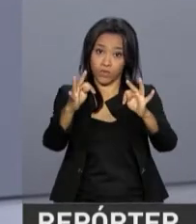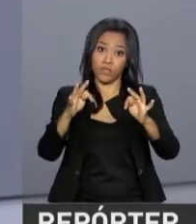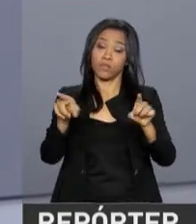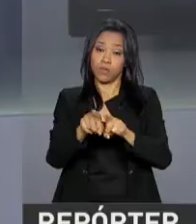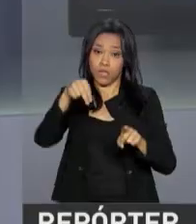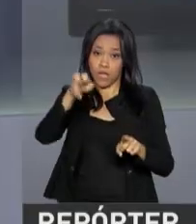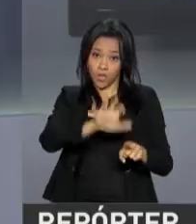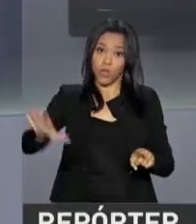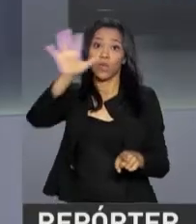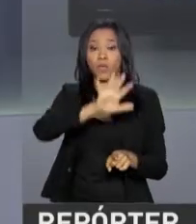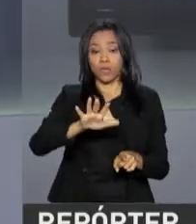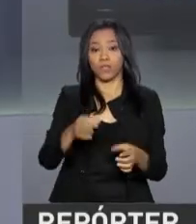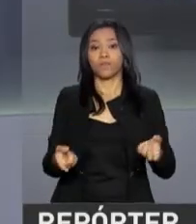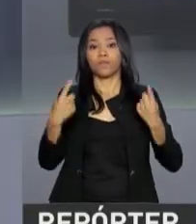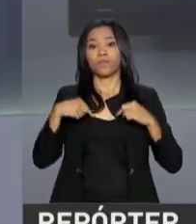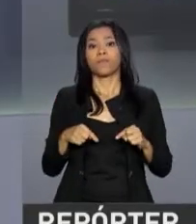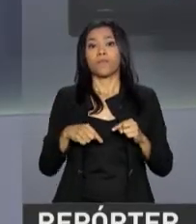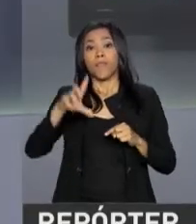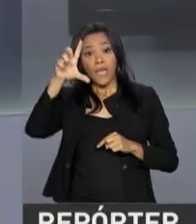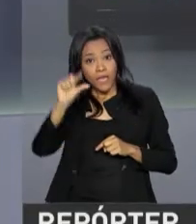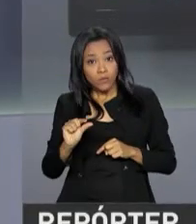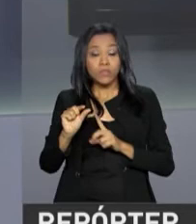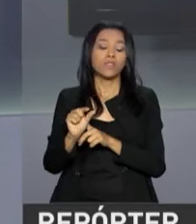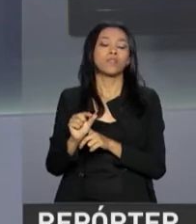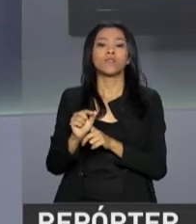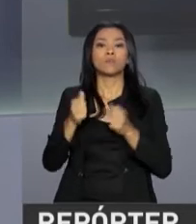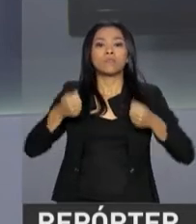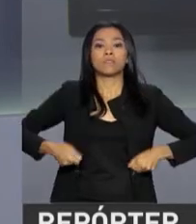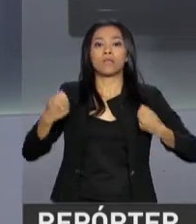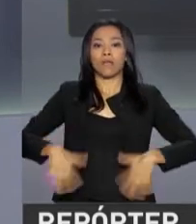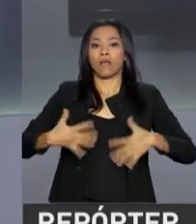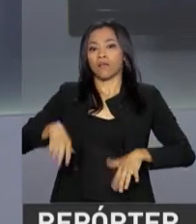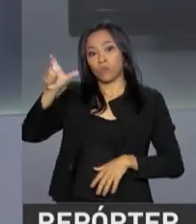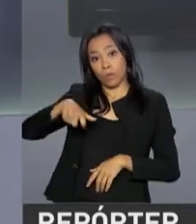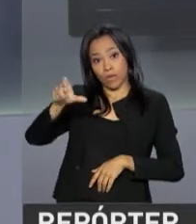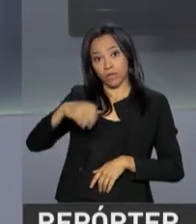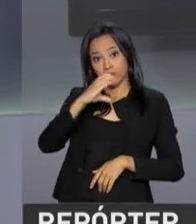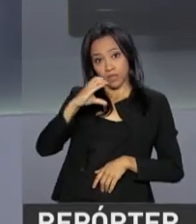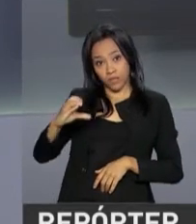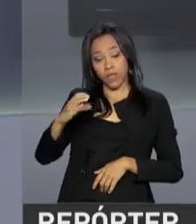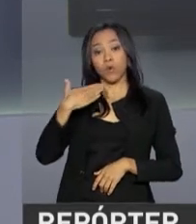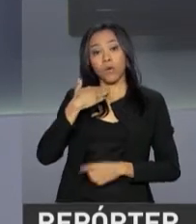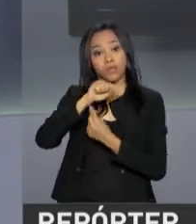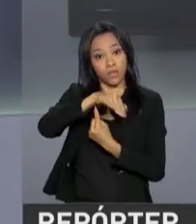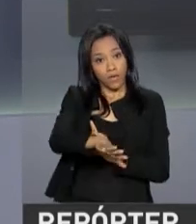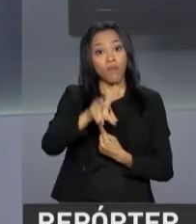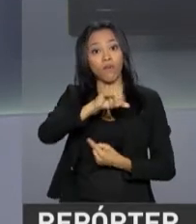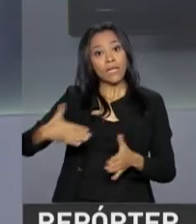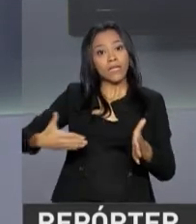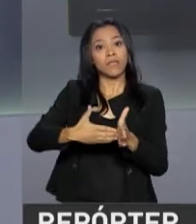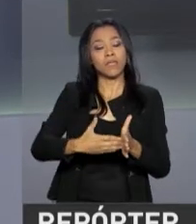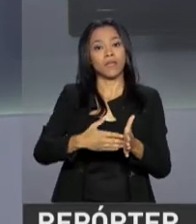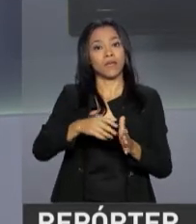Nordeste. Para reduzir o custo do cartão de débito, o Banco Central vai limitar, a partir do de 1º de outubro,